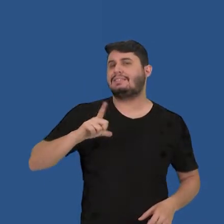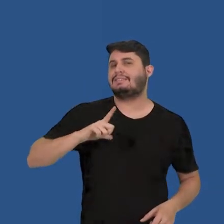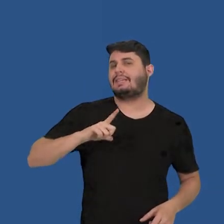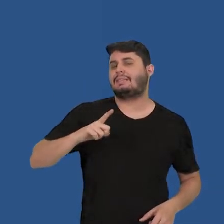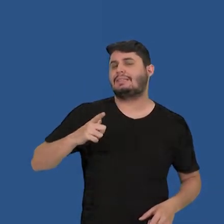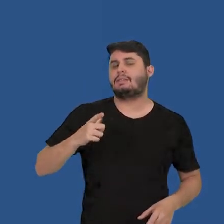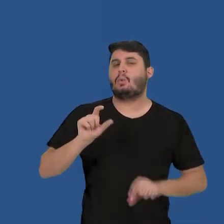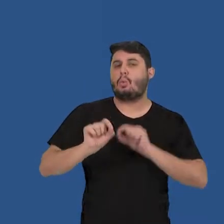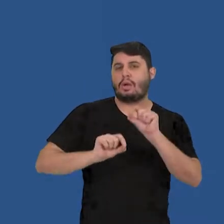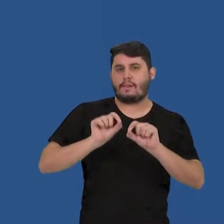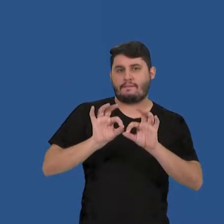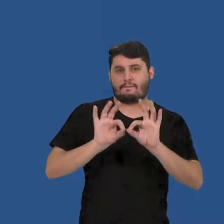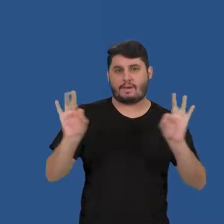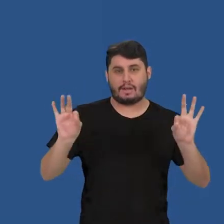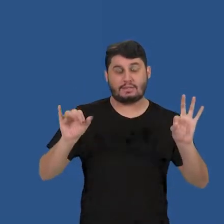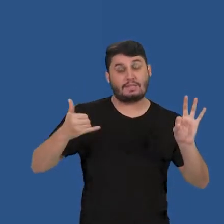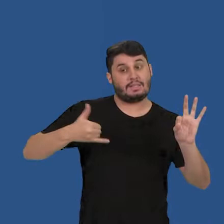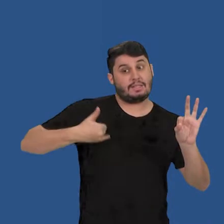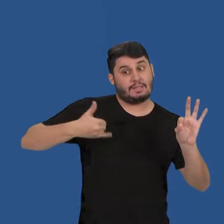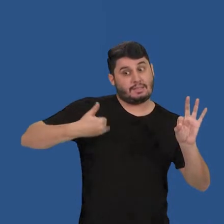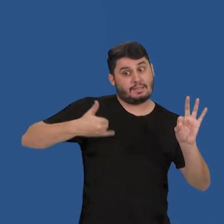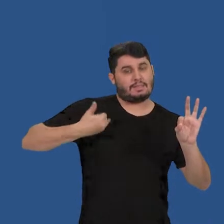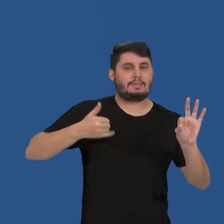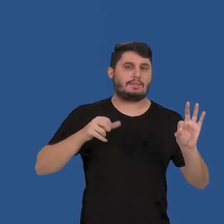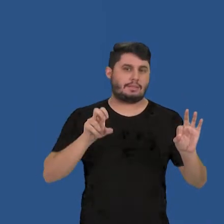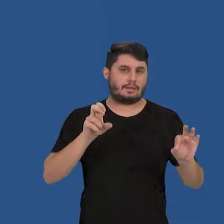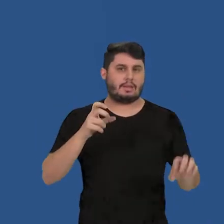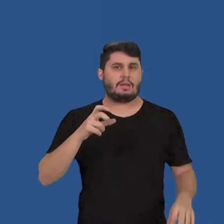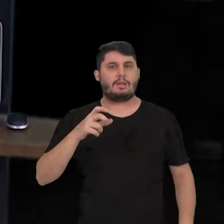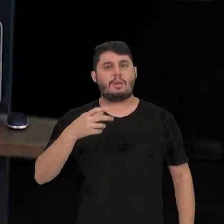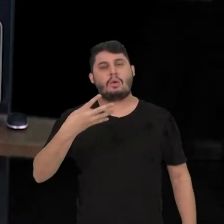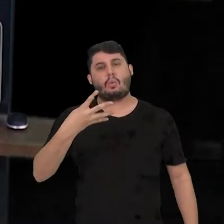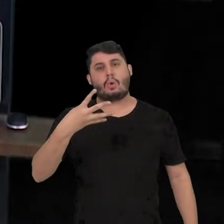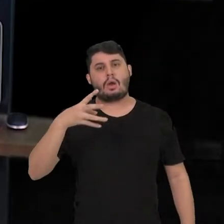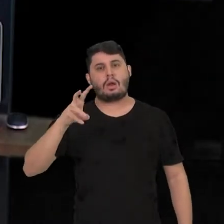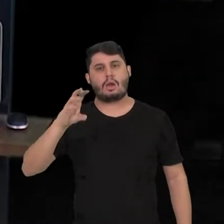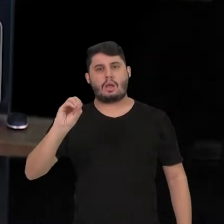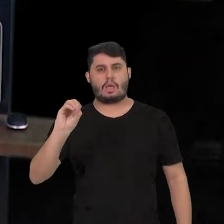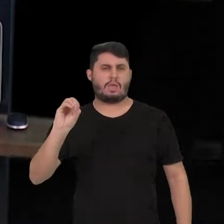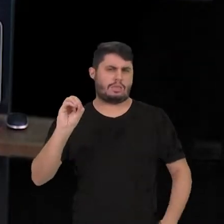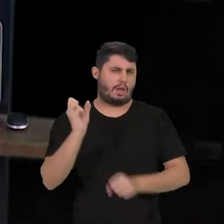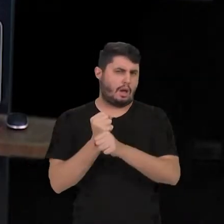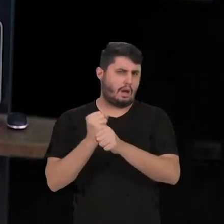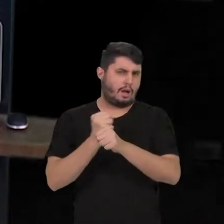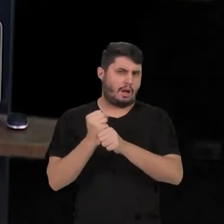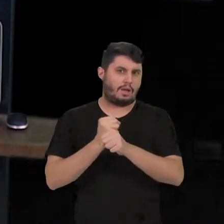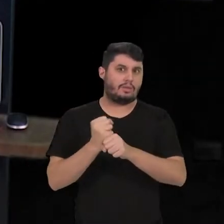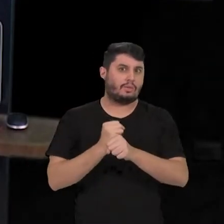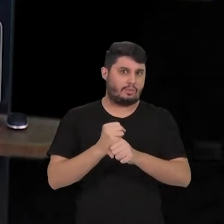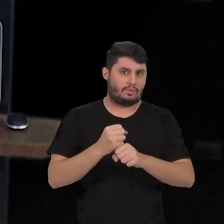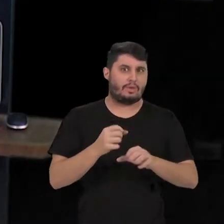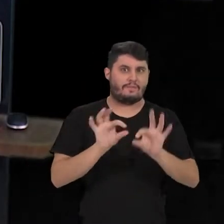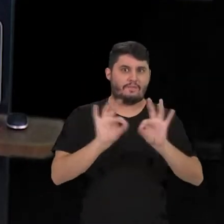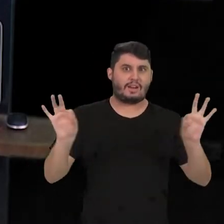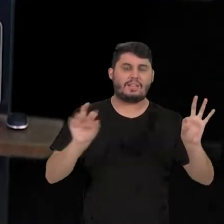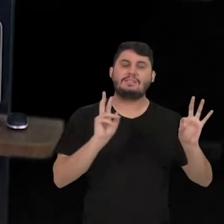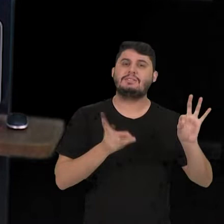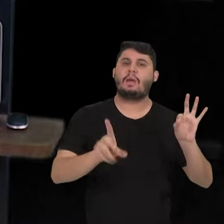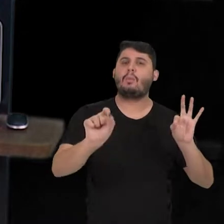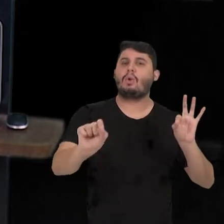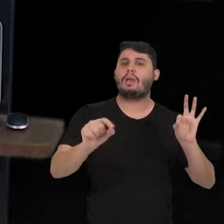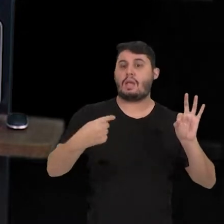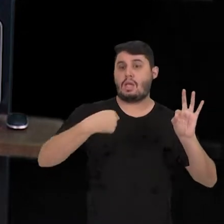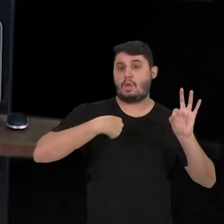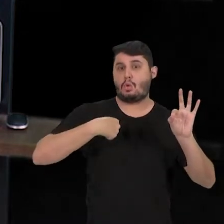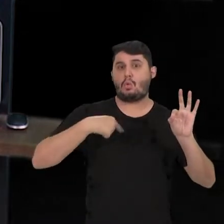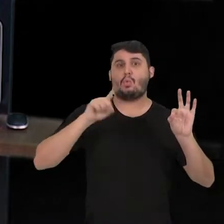assim, eu tenho 40 anos. Em inglês eles falam, eu sou 40 anos, né? Fica muito horrível quando a gente traduz. Lembra da dica contexto, né? Que você fala